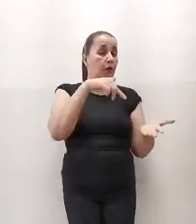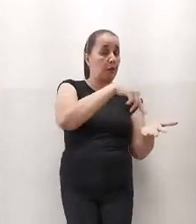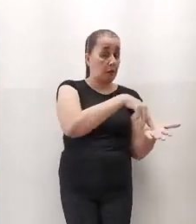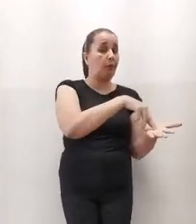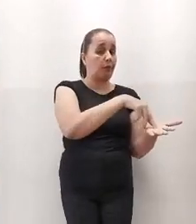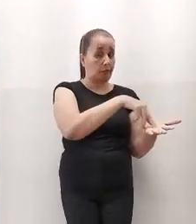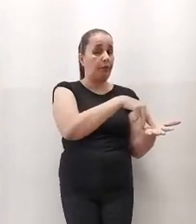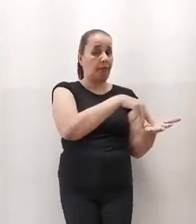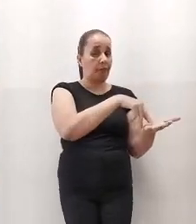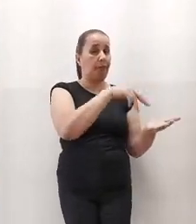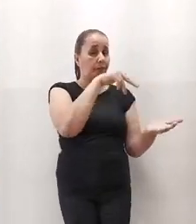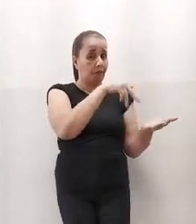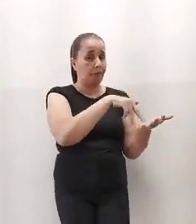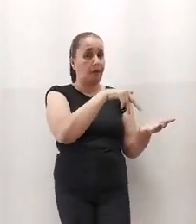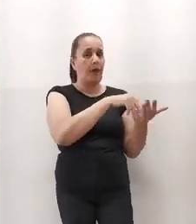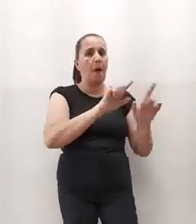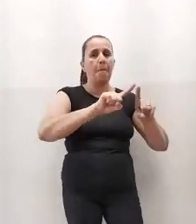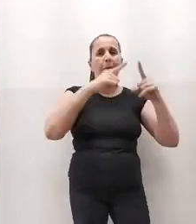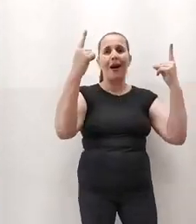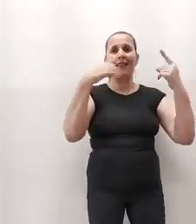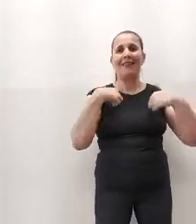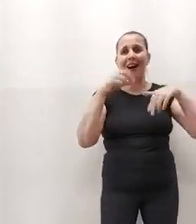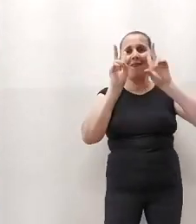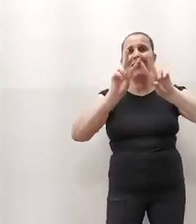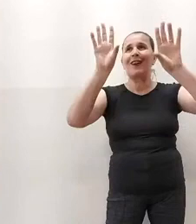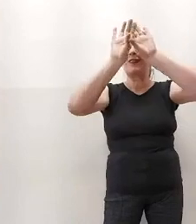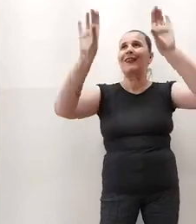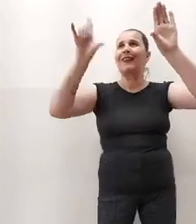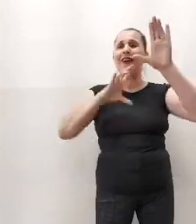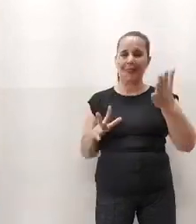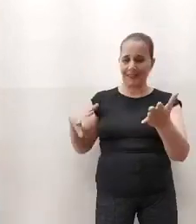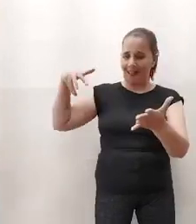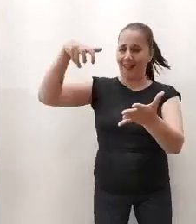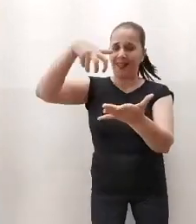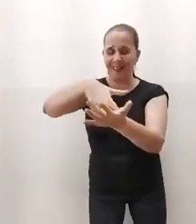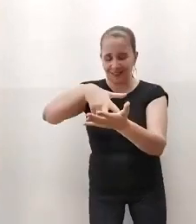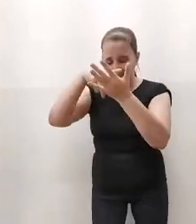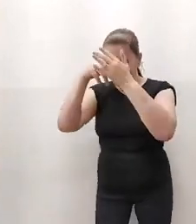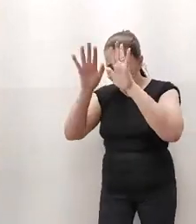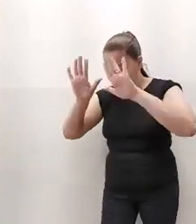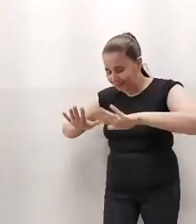te mantém de pé, a visão celestial te coloca de joelhos.